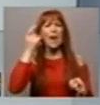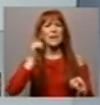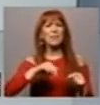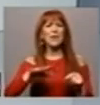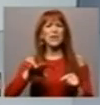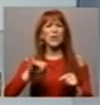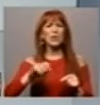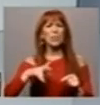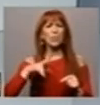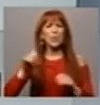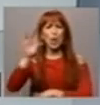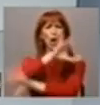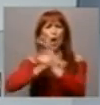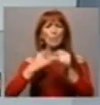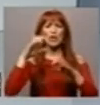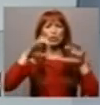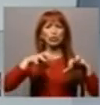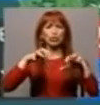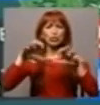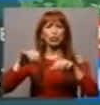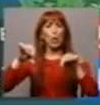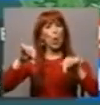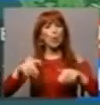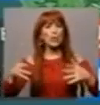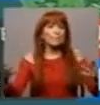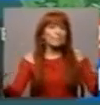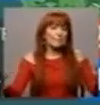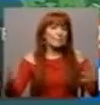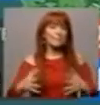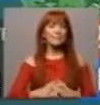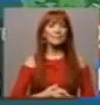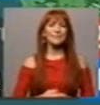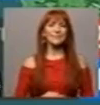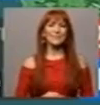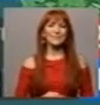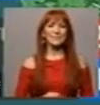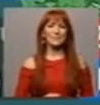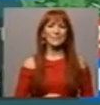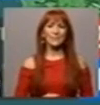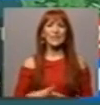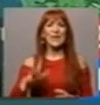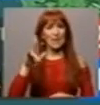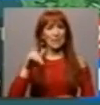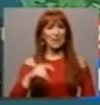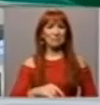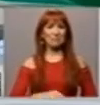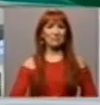território do continente, alguns aguaceiros para o dia de hoje. Até amanhã.